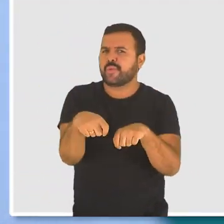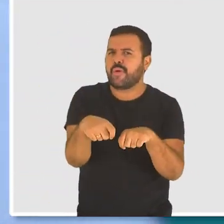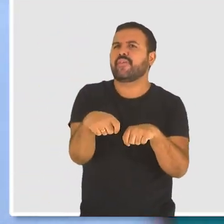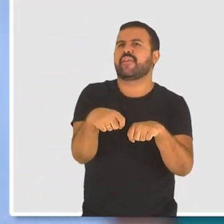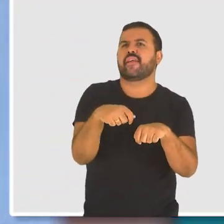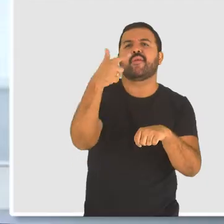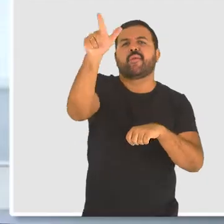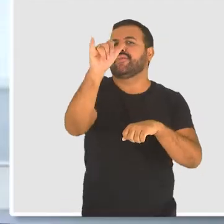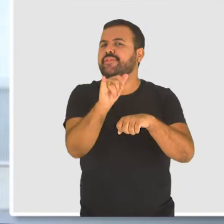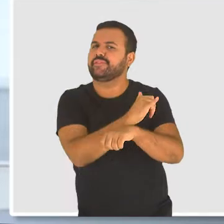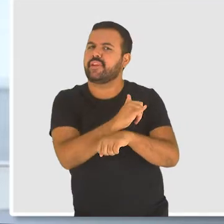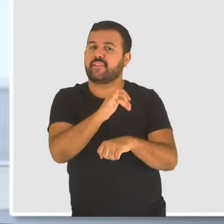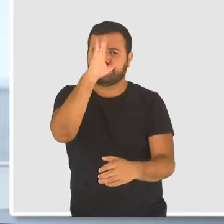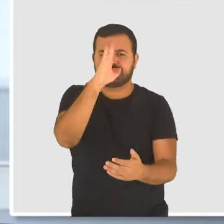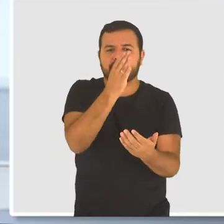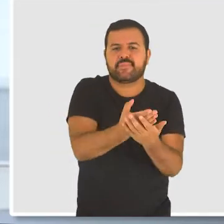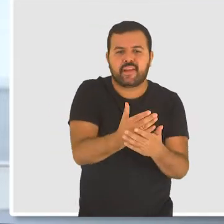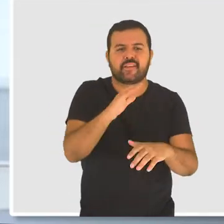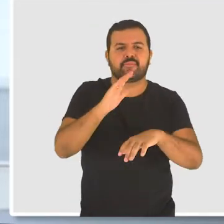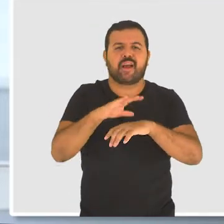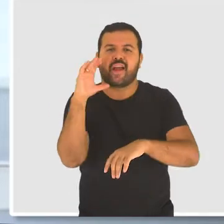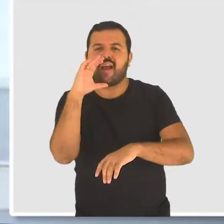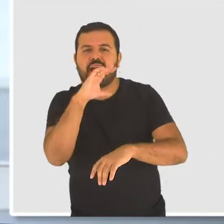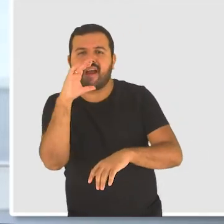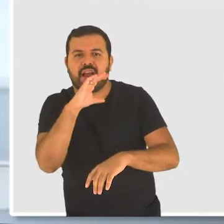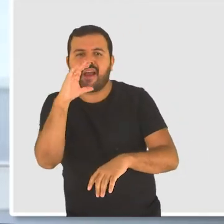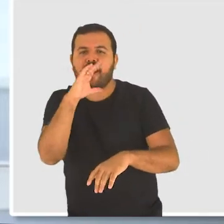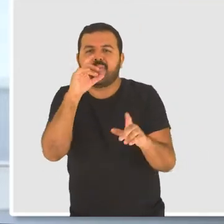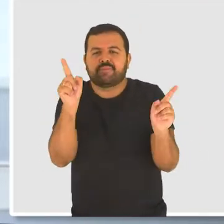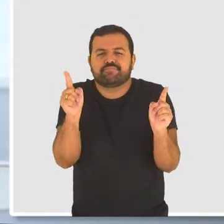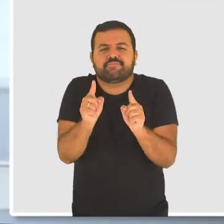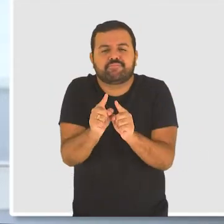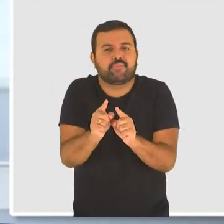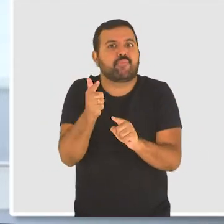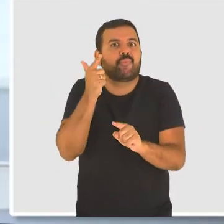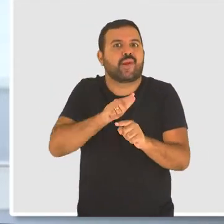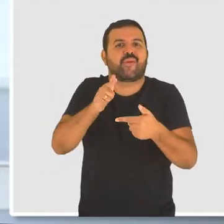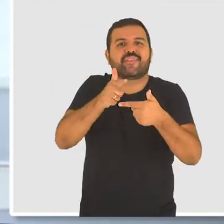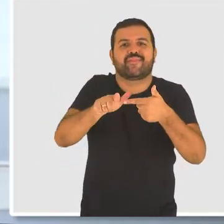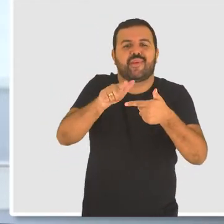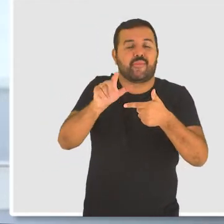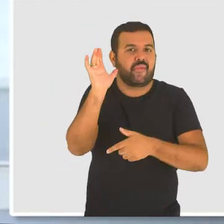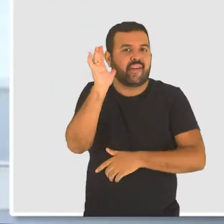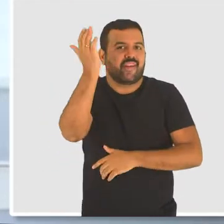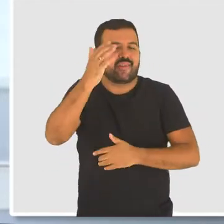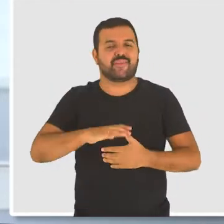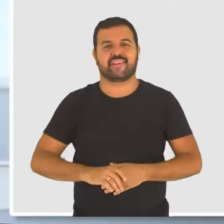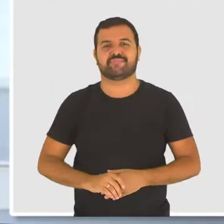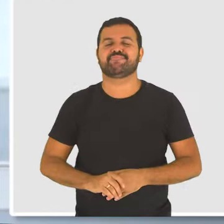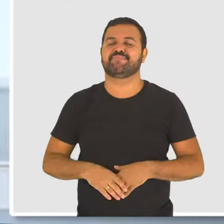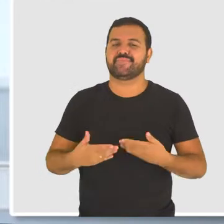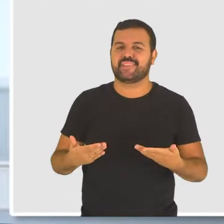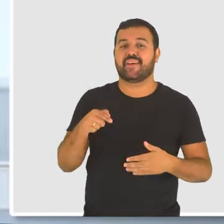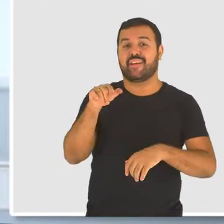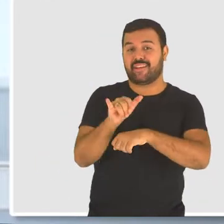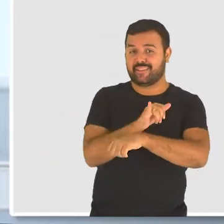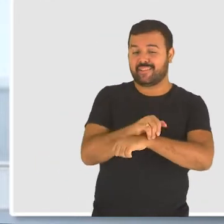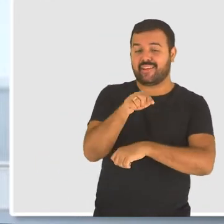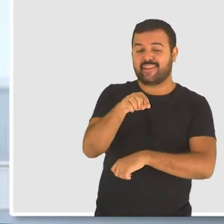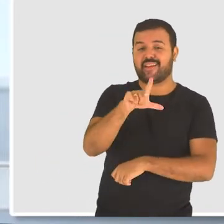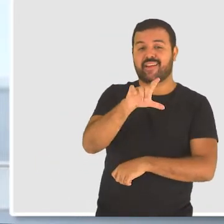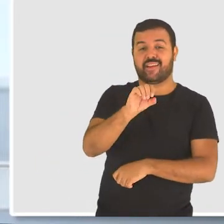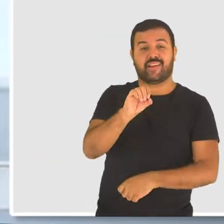elegante, mais curto para resolver o mesmo problema? Então, o looking back se preocupa com